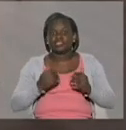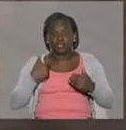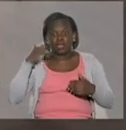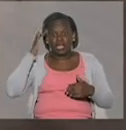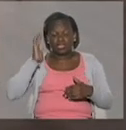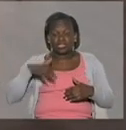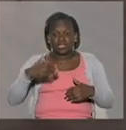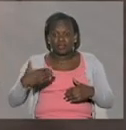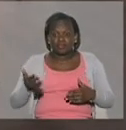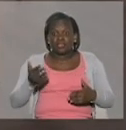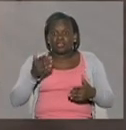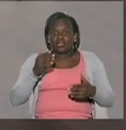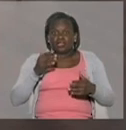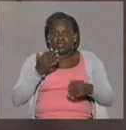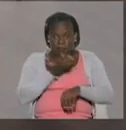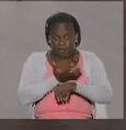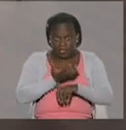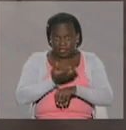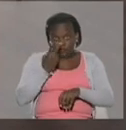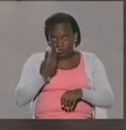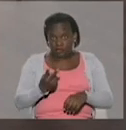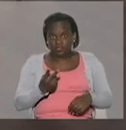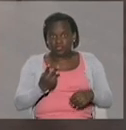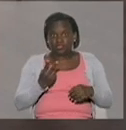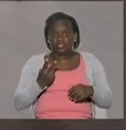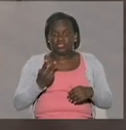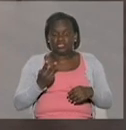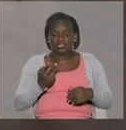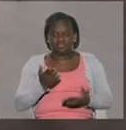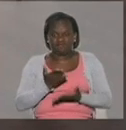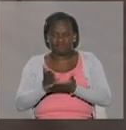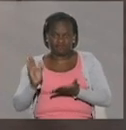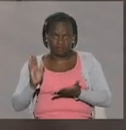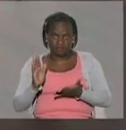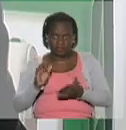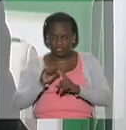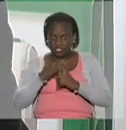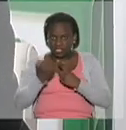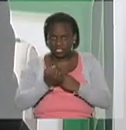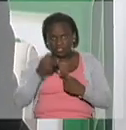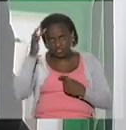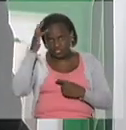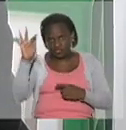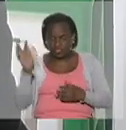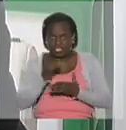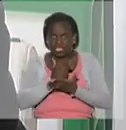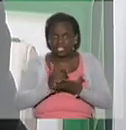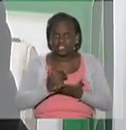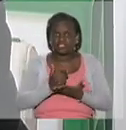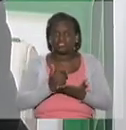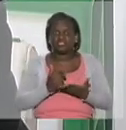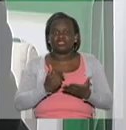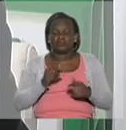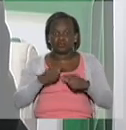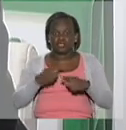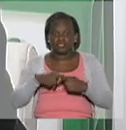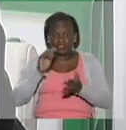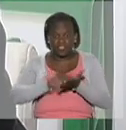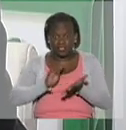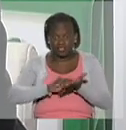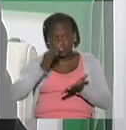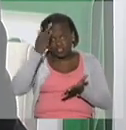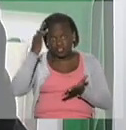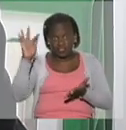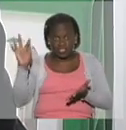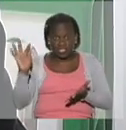acho que acaba sendo essas duas disciplinas, a marginalidade da nossa sociedade, né, a filosofia e a arte. Na